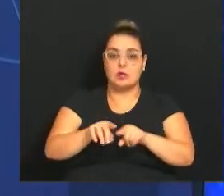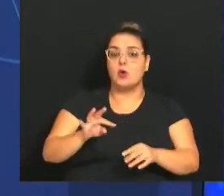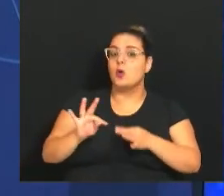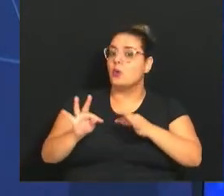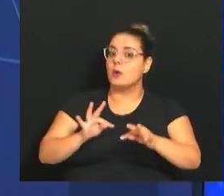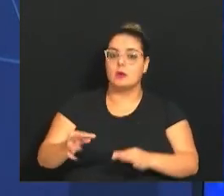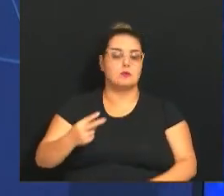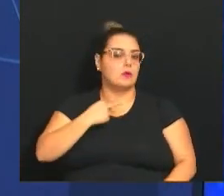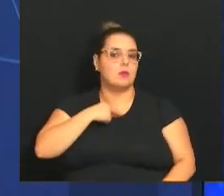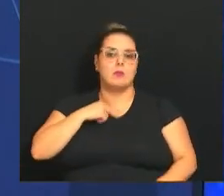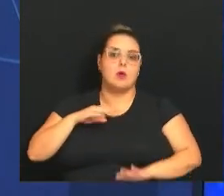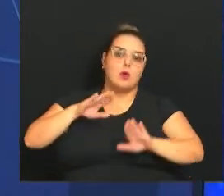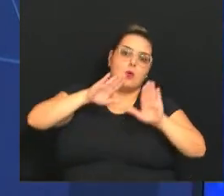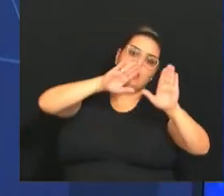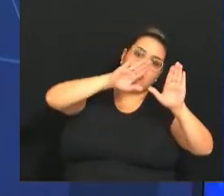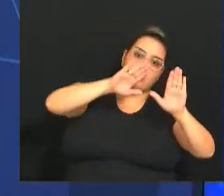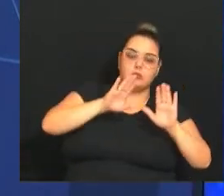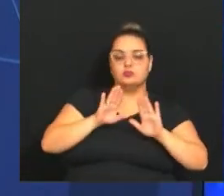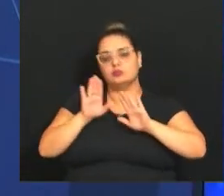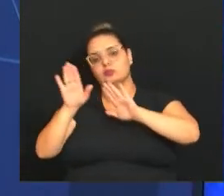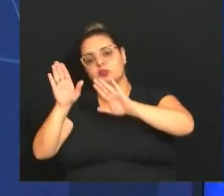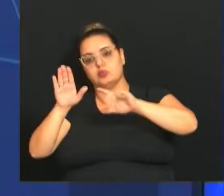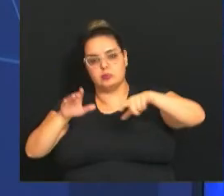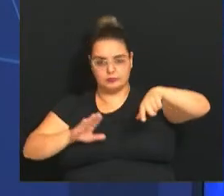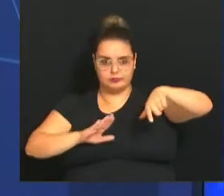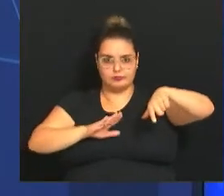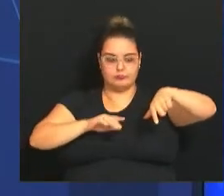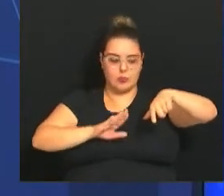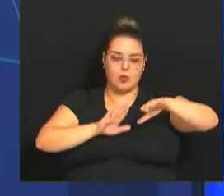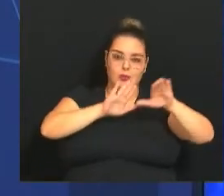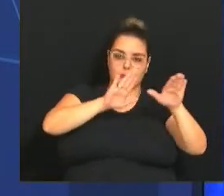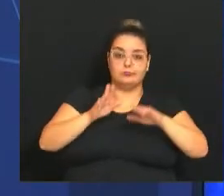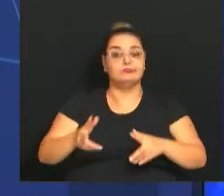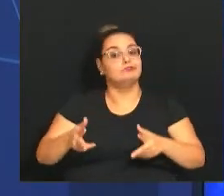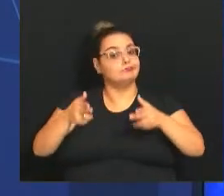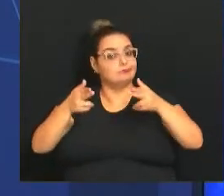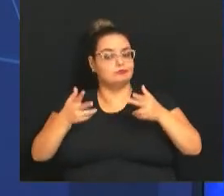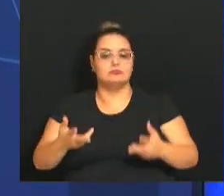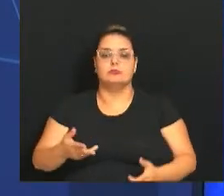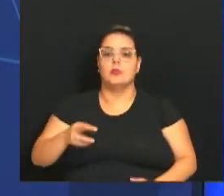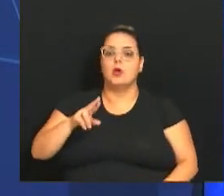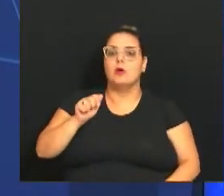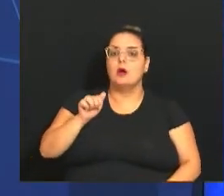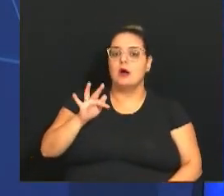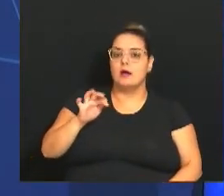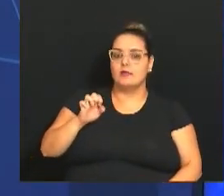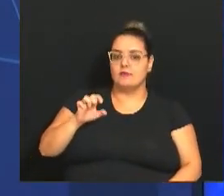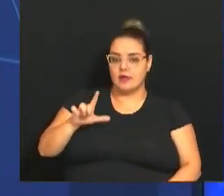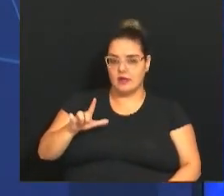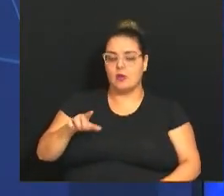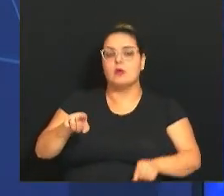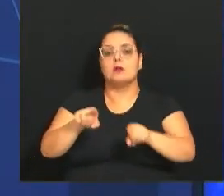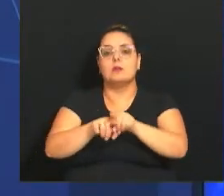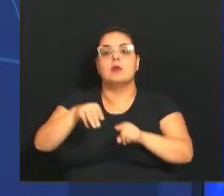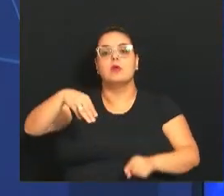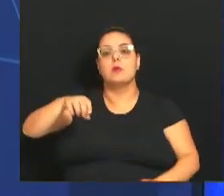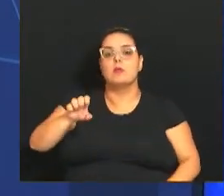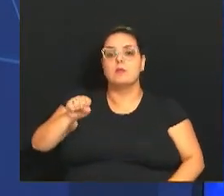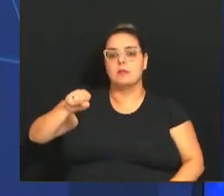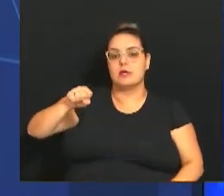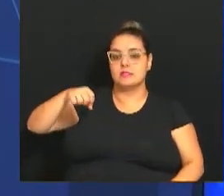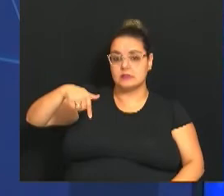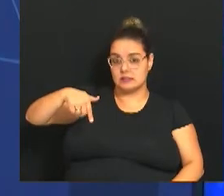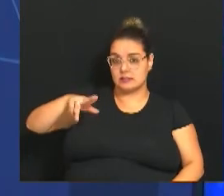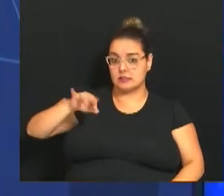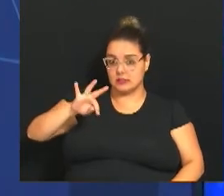goleiro Kozlinski, que está suspenso, e aí o Rafael Martins e o Gabriel Mesquita brigam pela posição, e